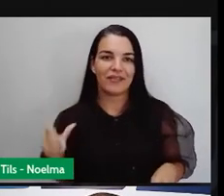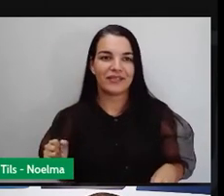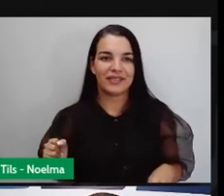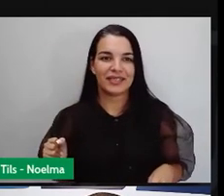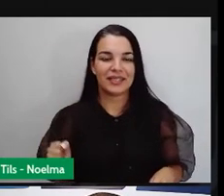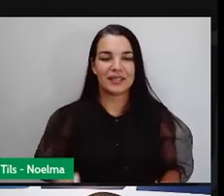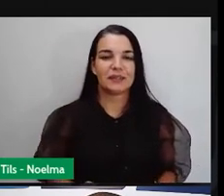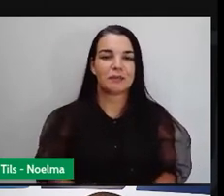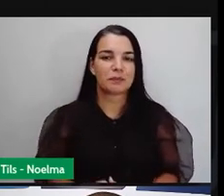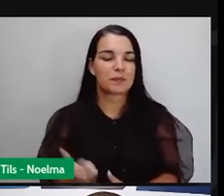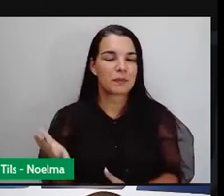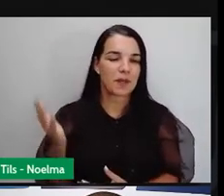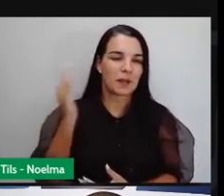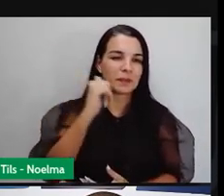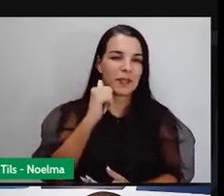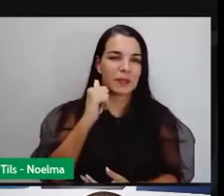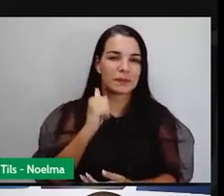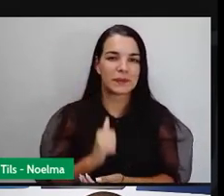Vamos lá.